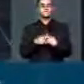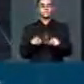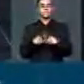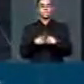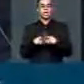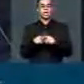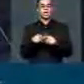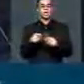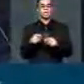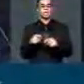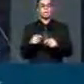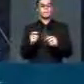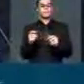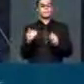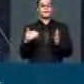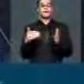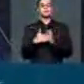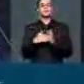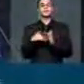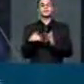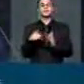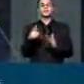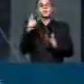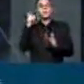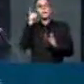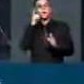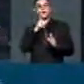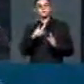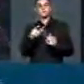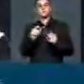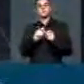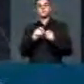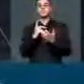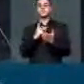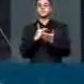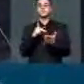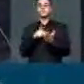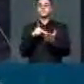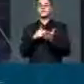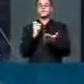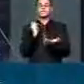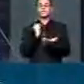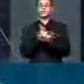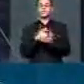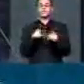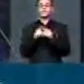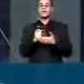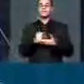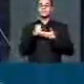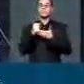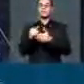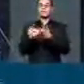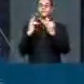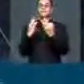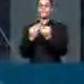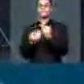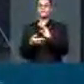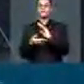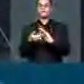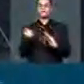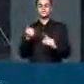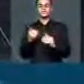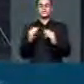também até que a União possa fazer a verdadeira compra e reassentamento dessas famílias. É esse o nosso pedido, e eu